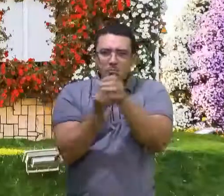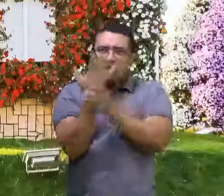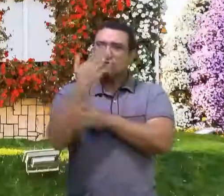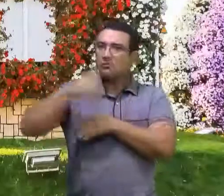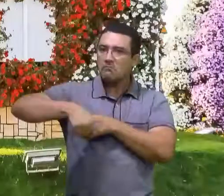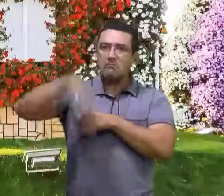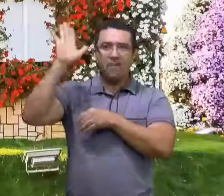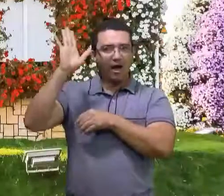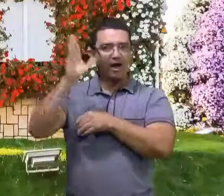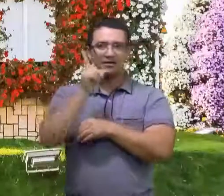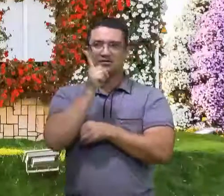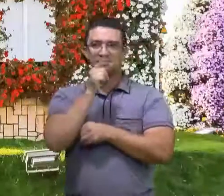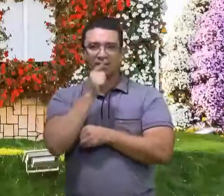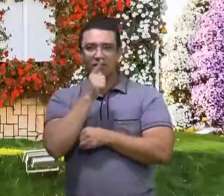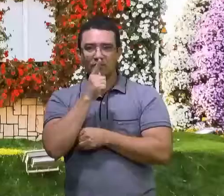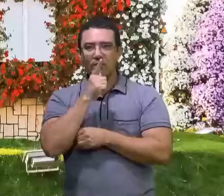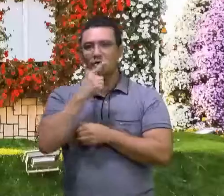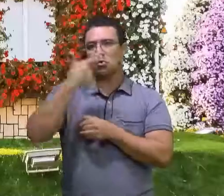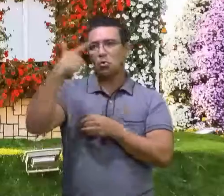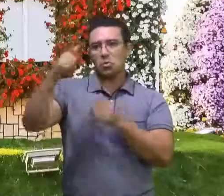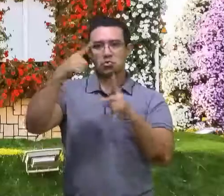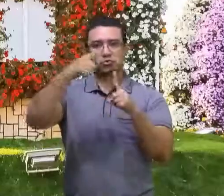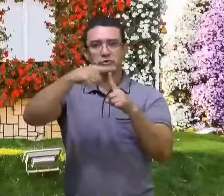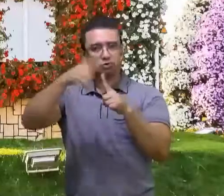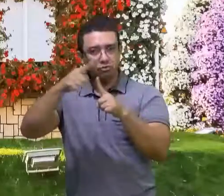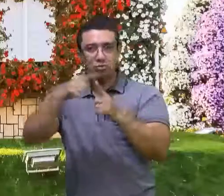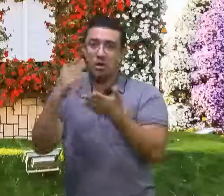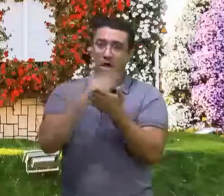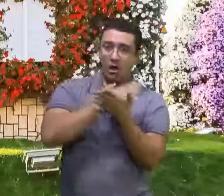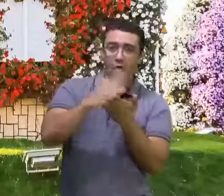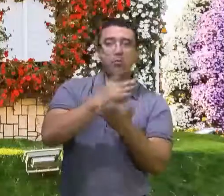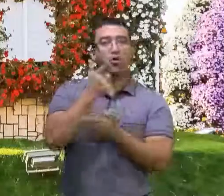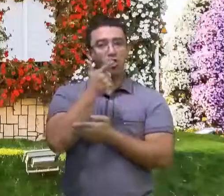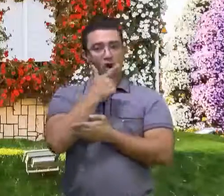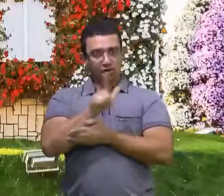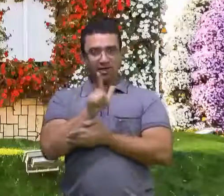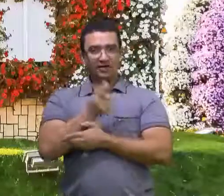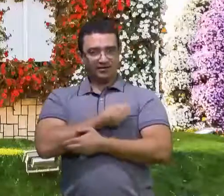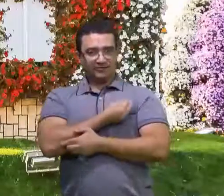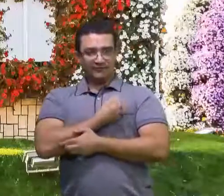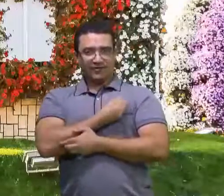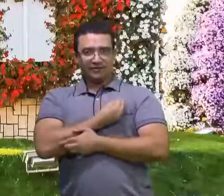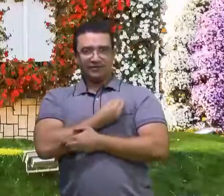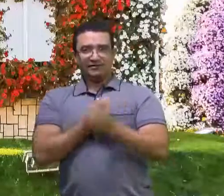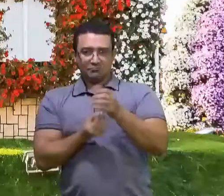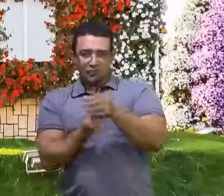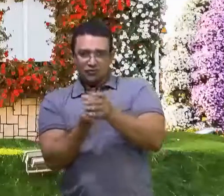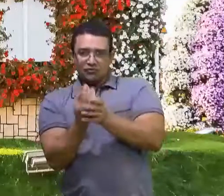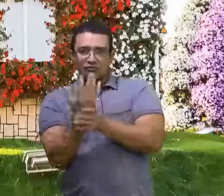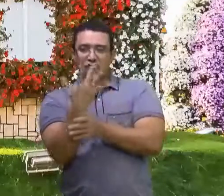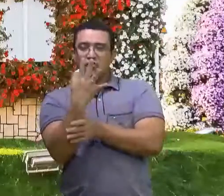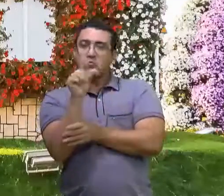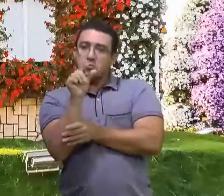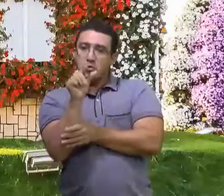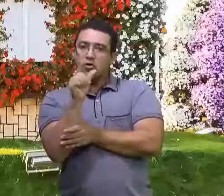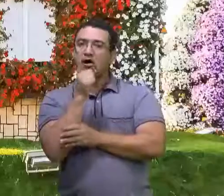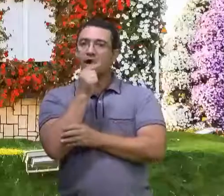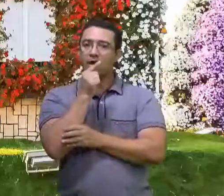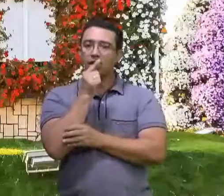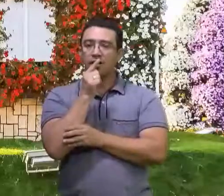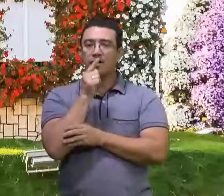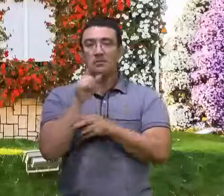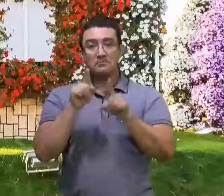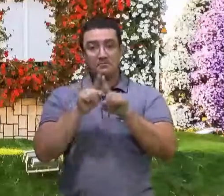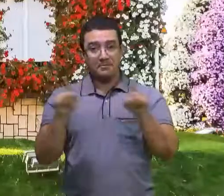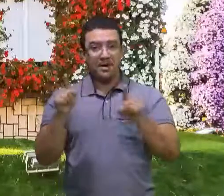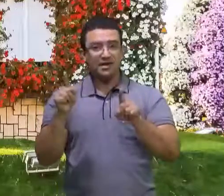mais de água do que outras espécies. Algumas conseguem sim sobreviver em regiões com pouca quantidade de água, mas